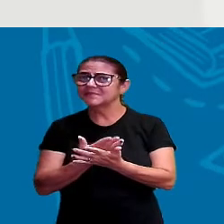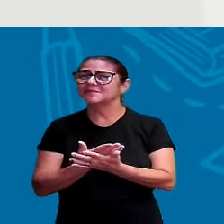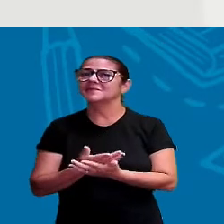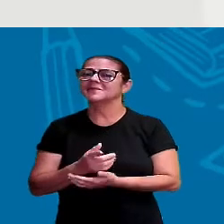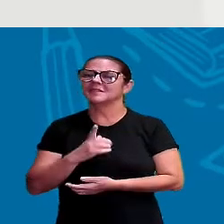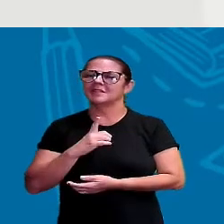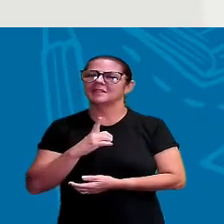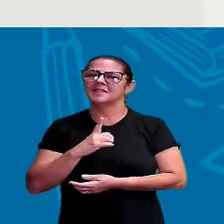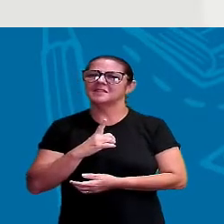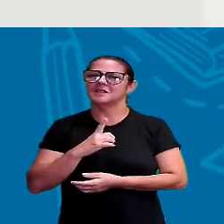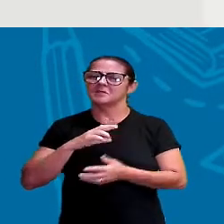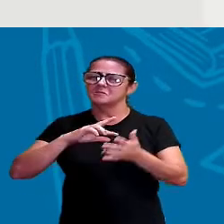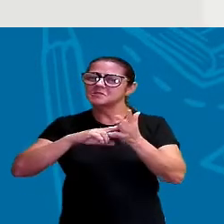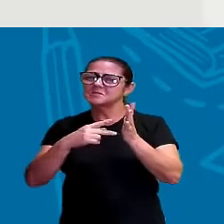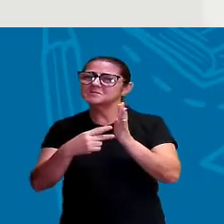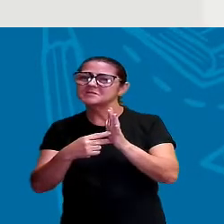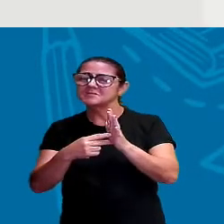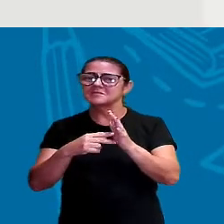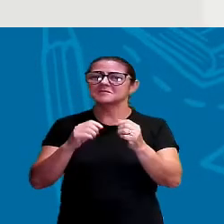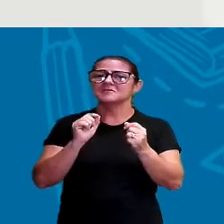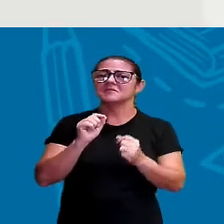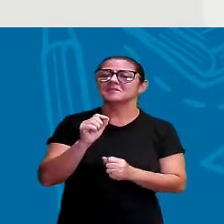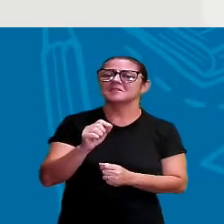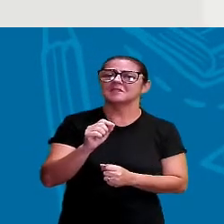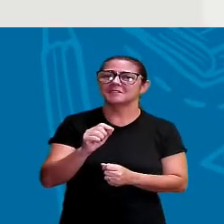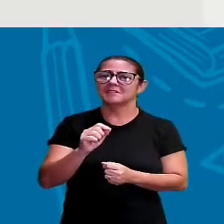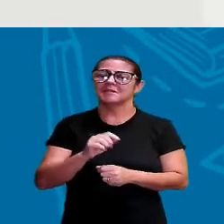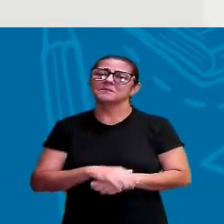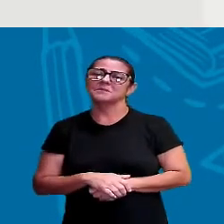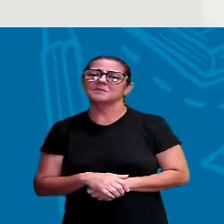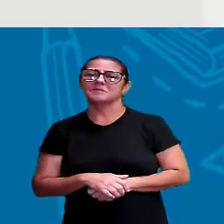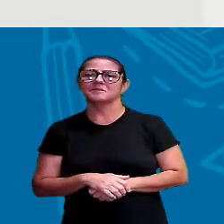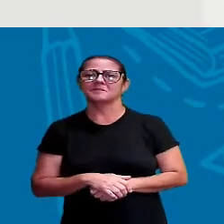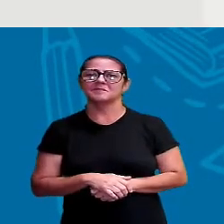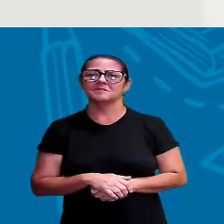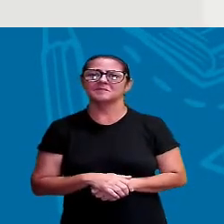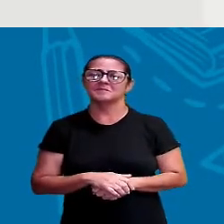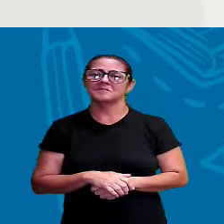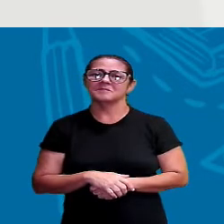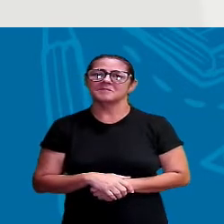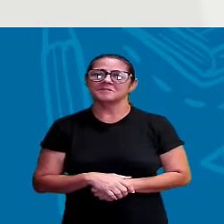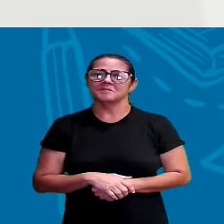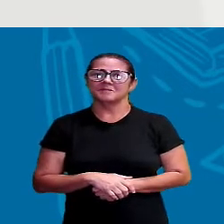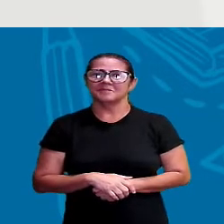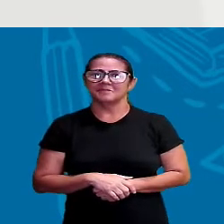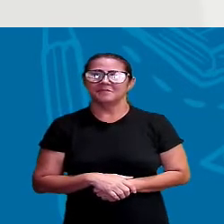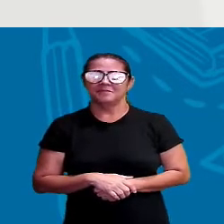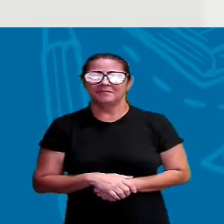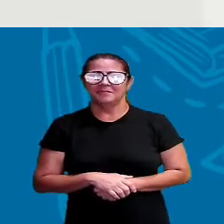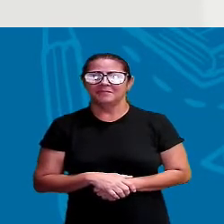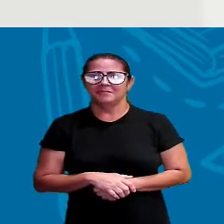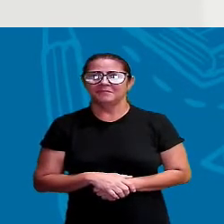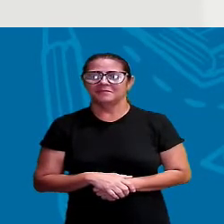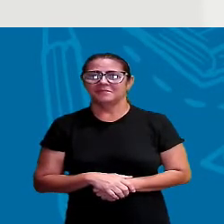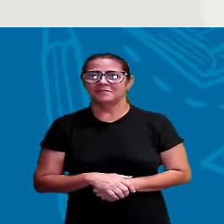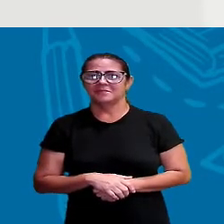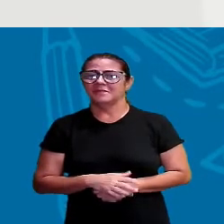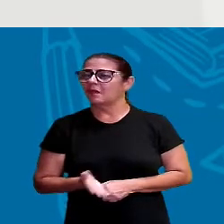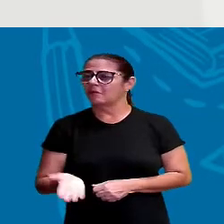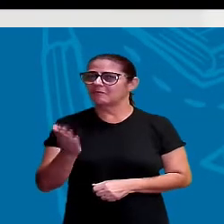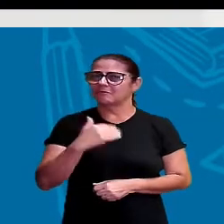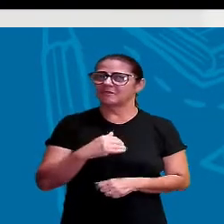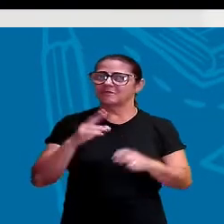ó, aquela traduçãozinha para você se encaixar no assunto, na historinha. Certo? Então, let's go?